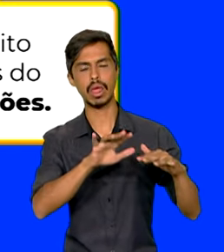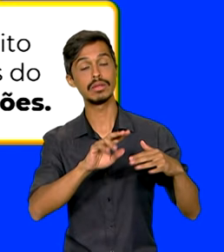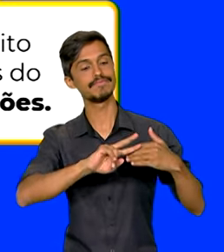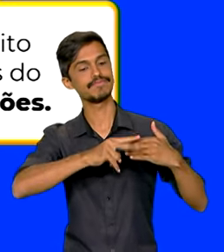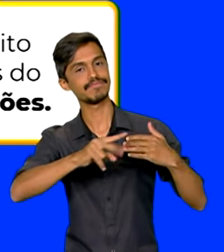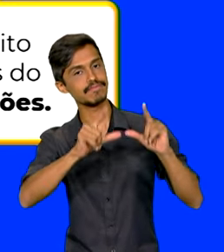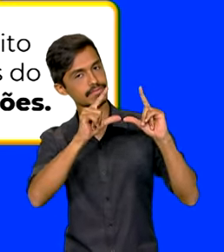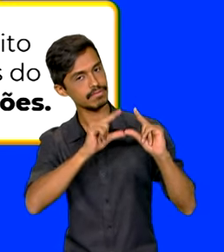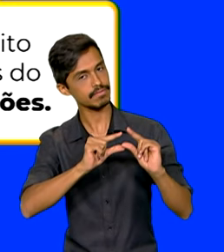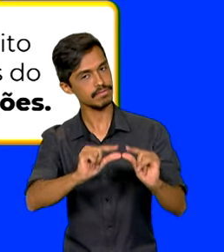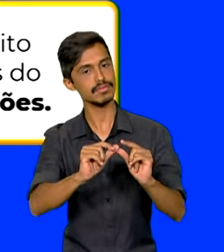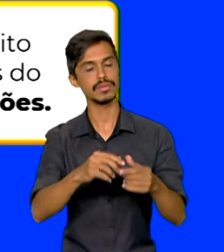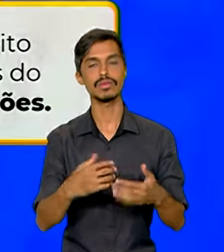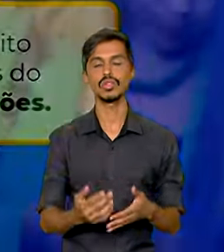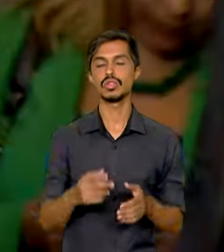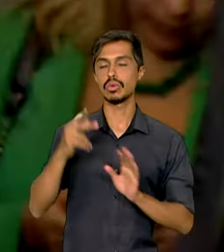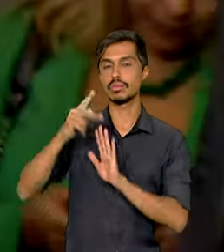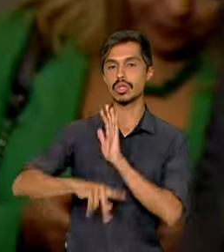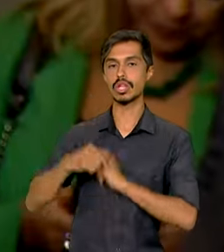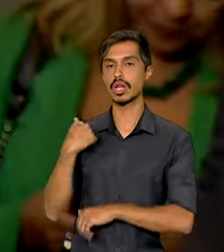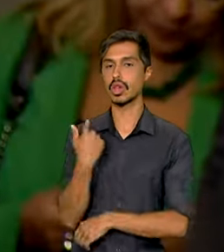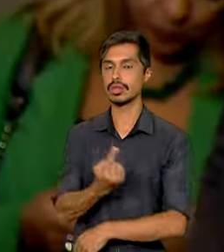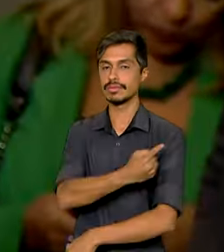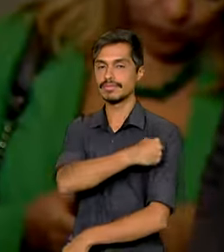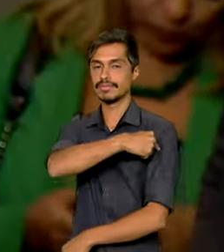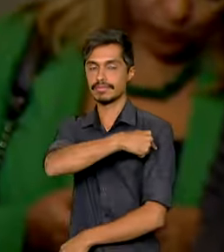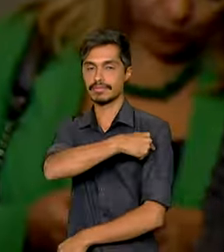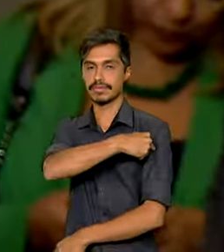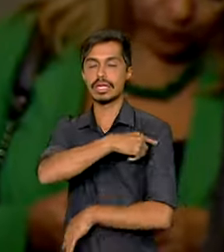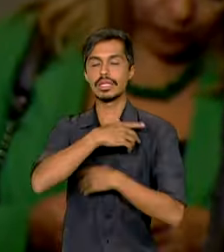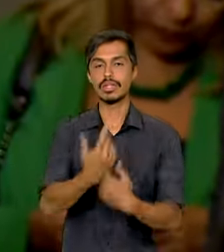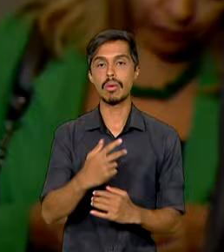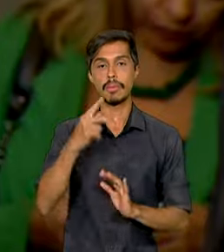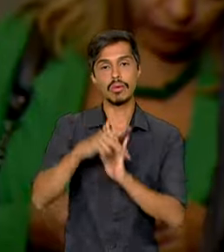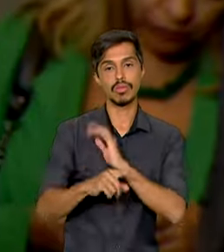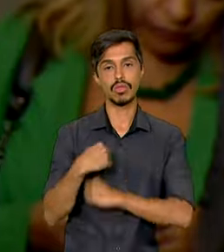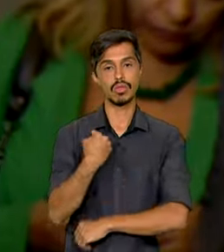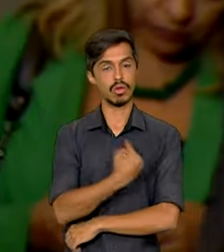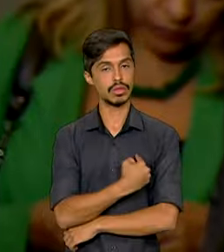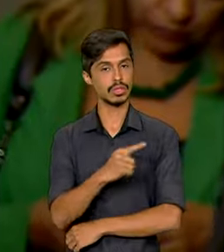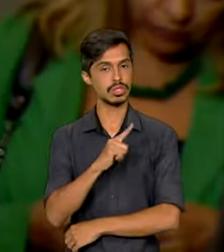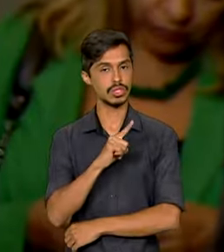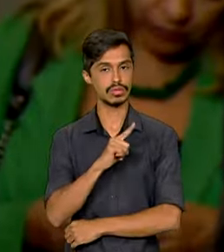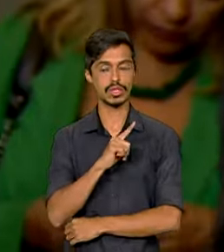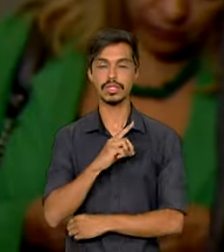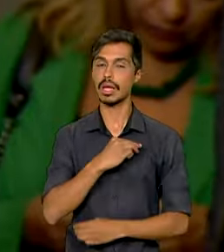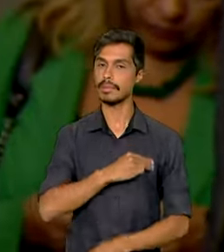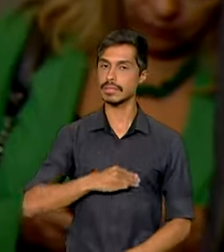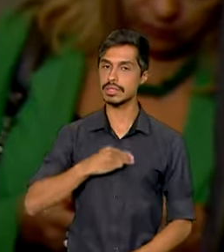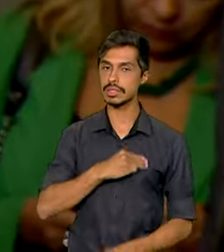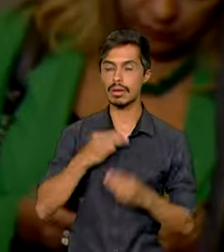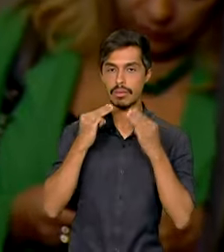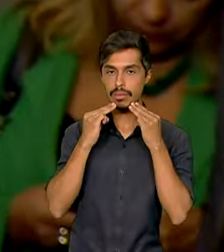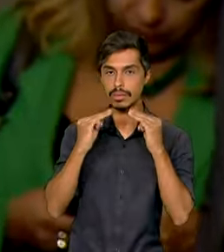Programa Nacional de Imunizações. Um programa que nós tivemos